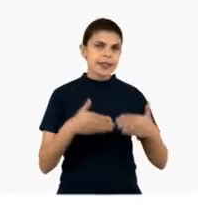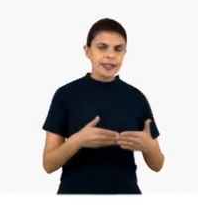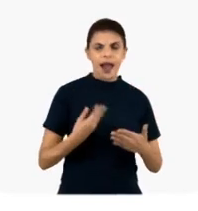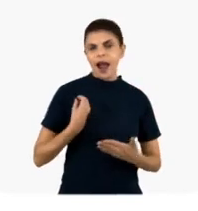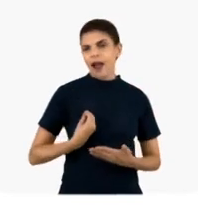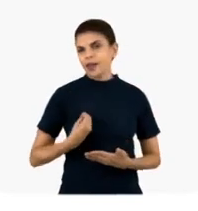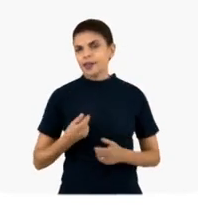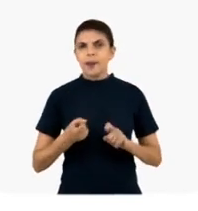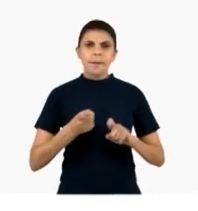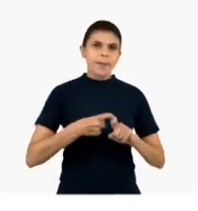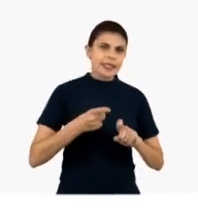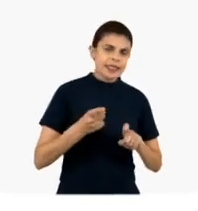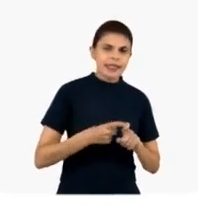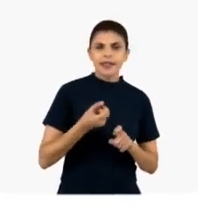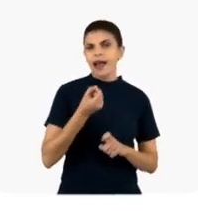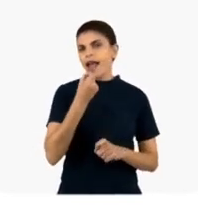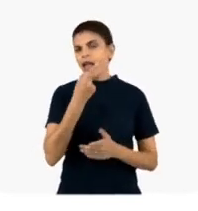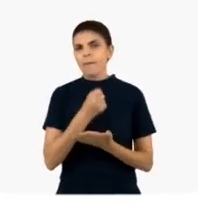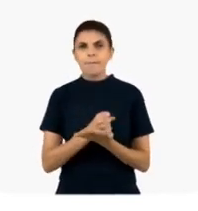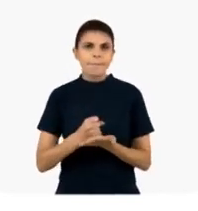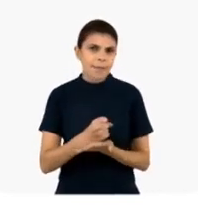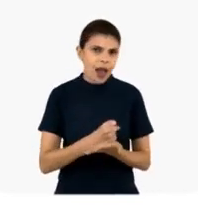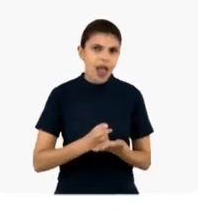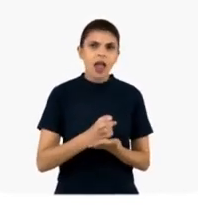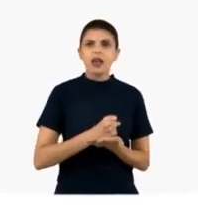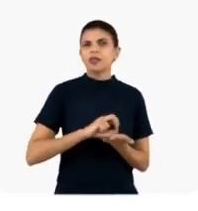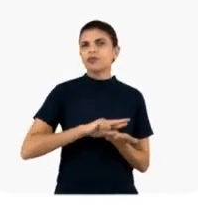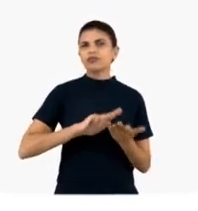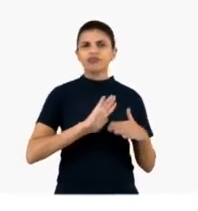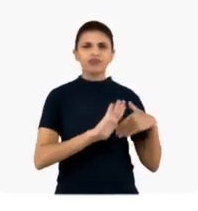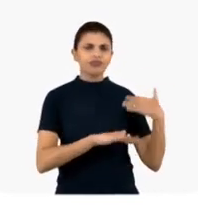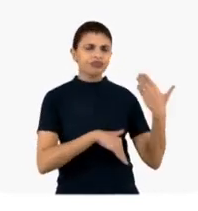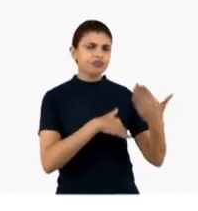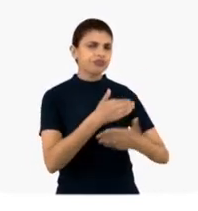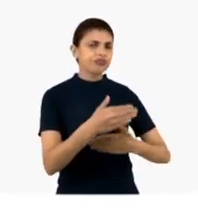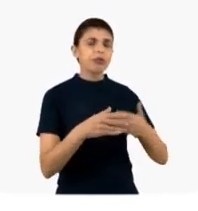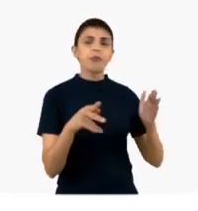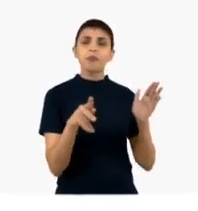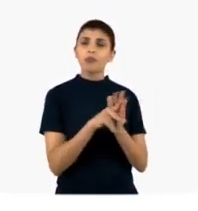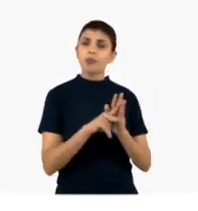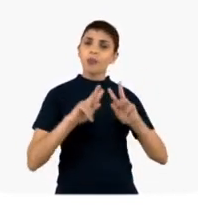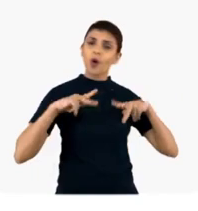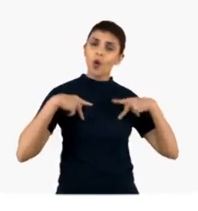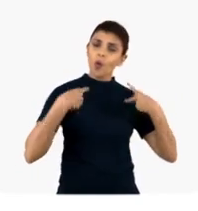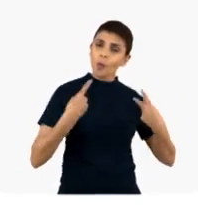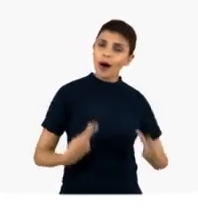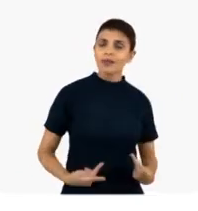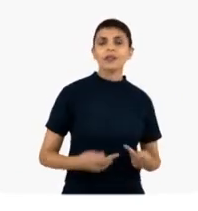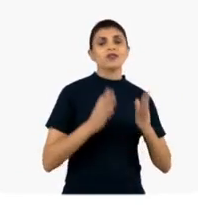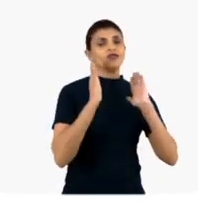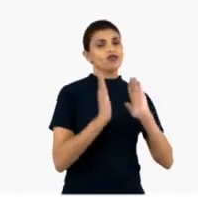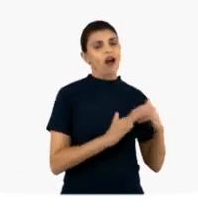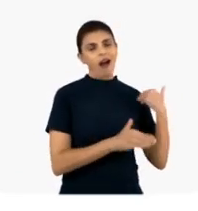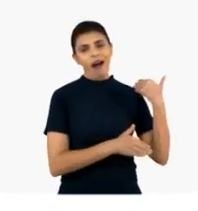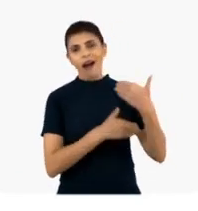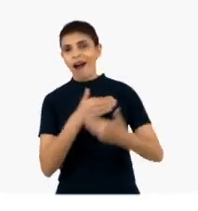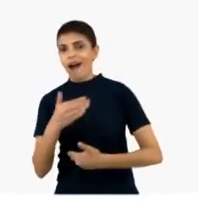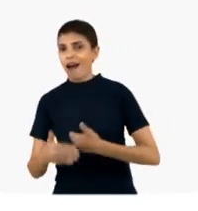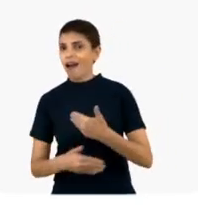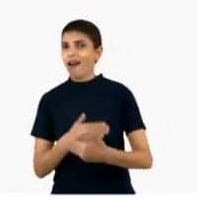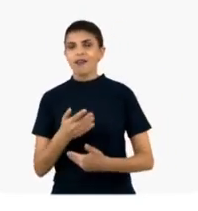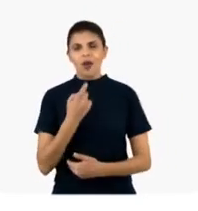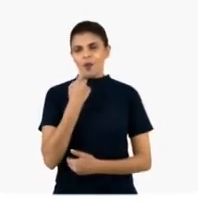específicos, atuação das medicinas, dos remédios. Então, a evolução tem sido ao longo de toda a humanidade, não é